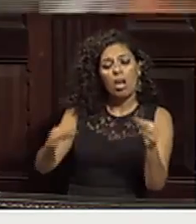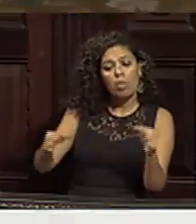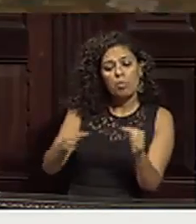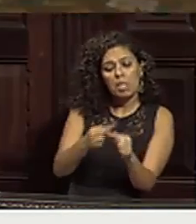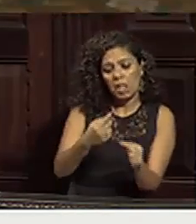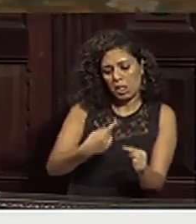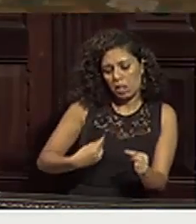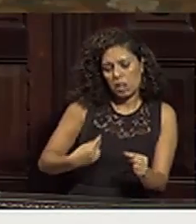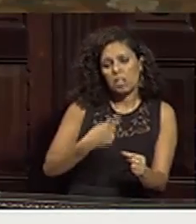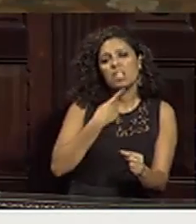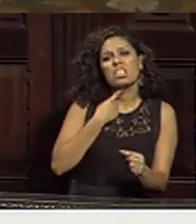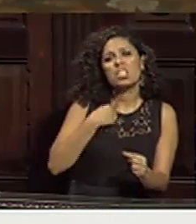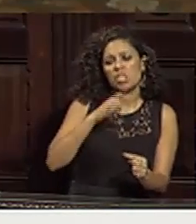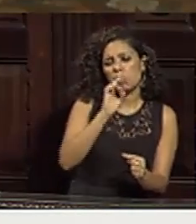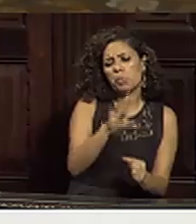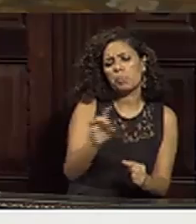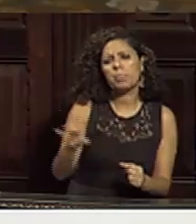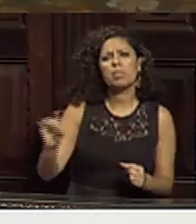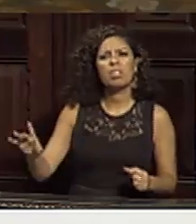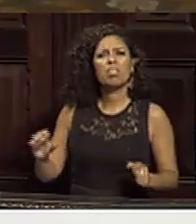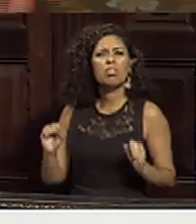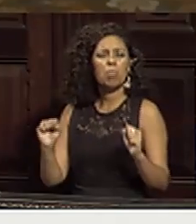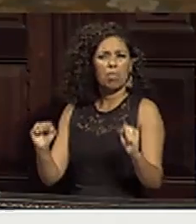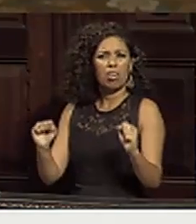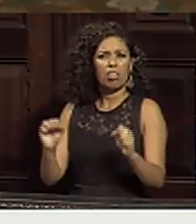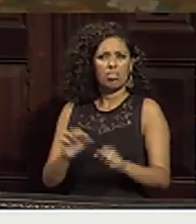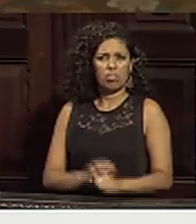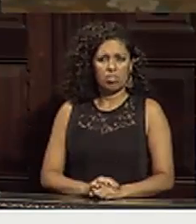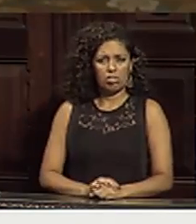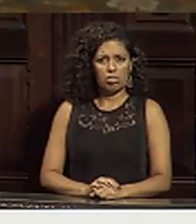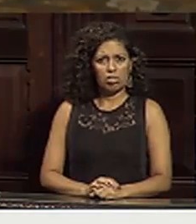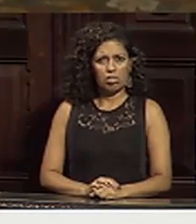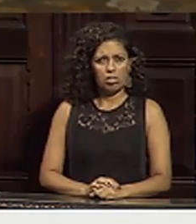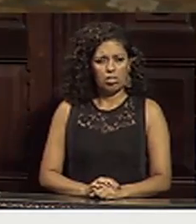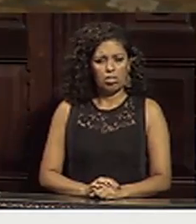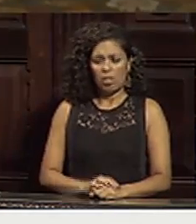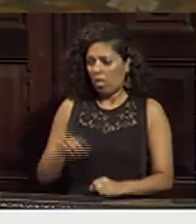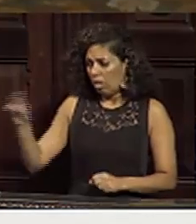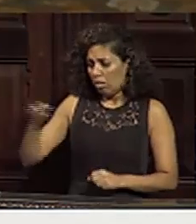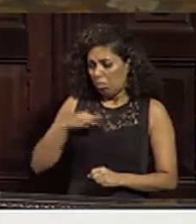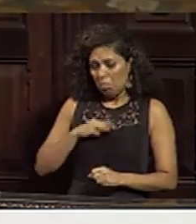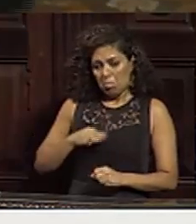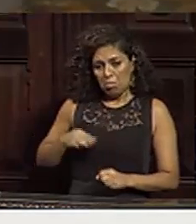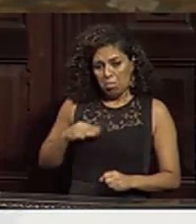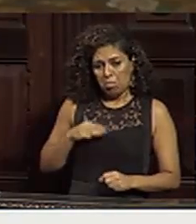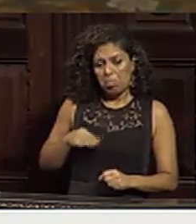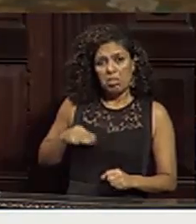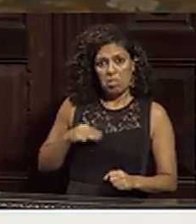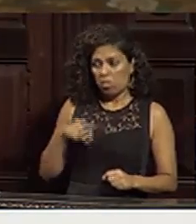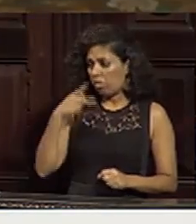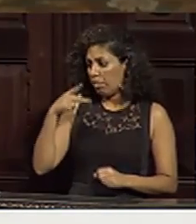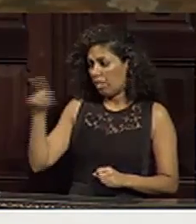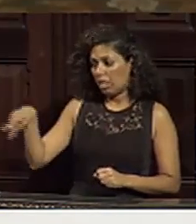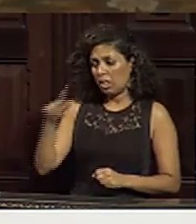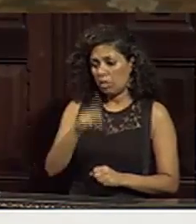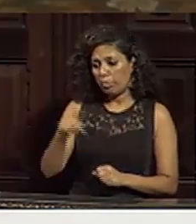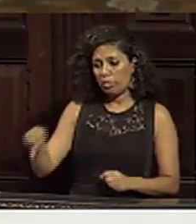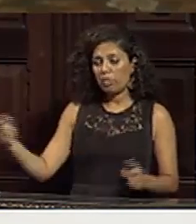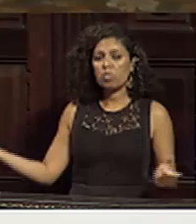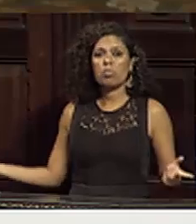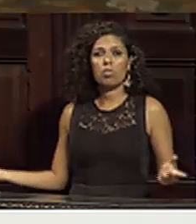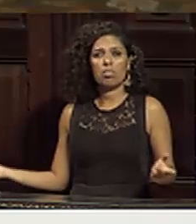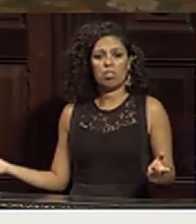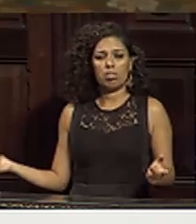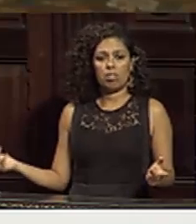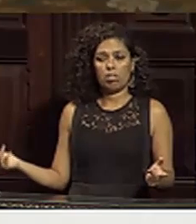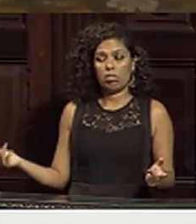estudantes de direito, e se apresenta também como ex-ministro e diz que também foi professor. Eu fico